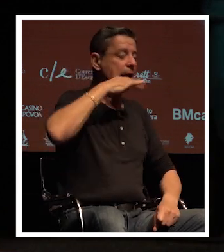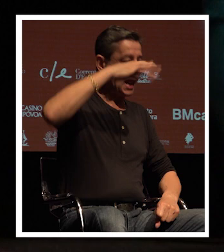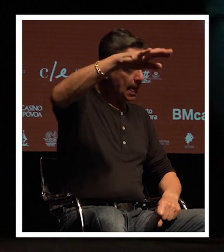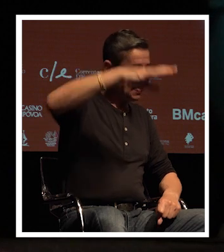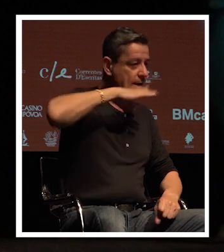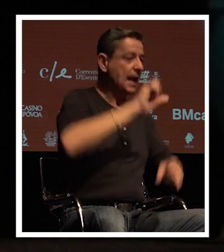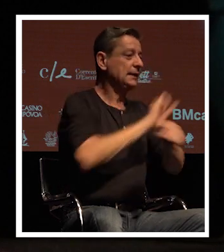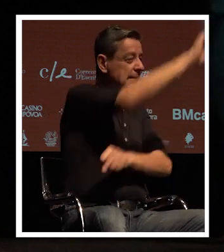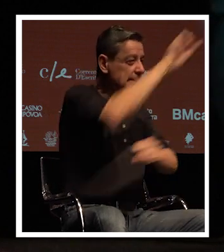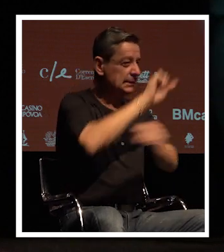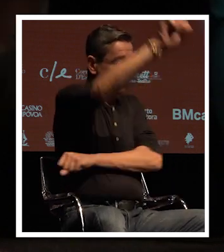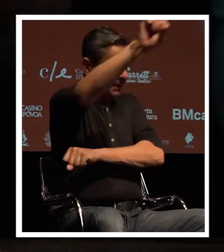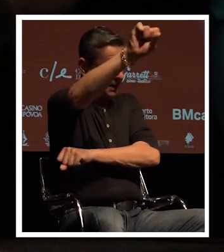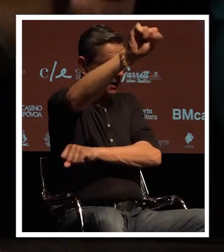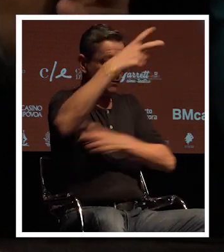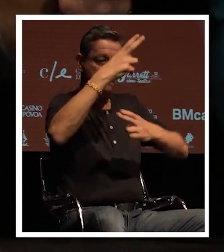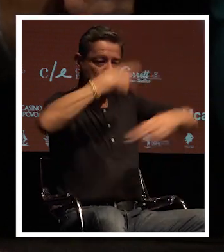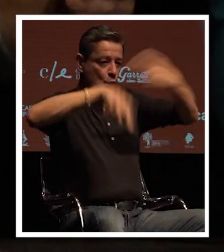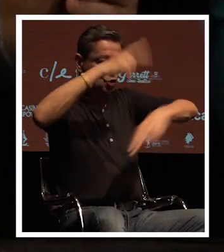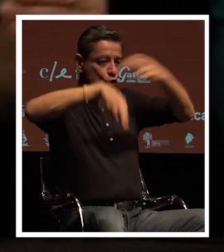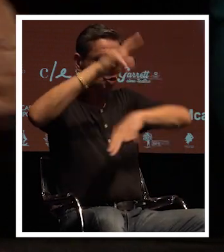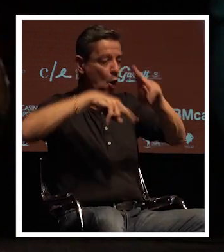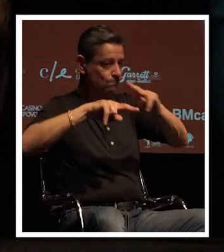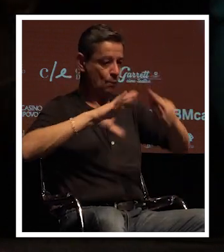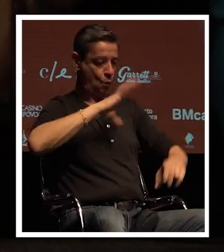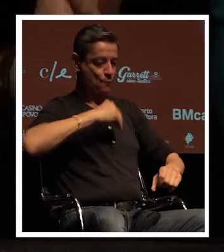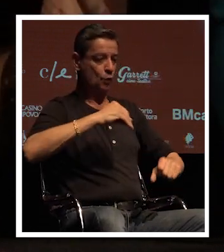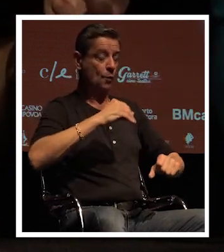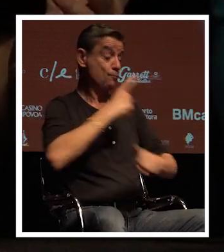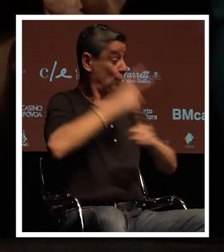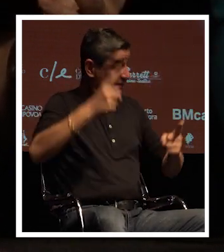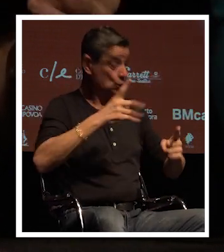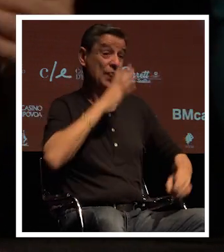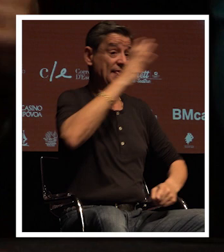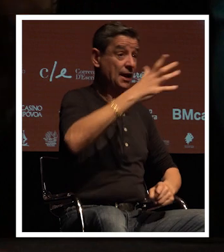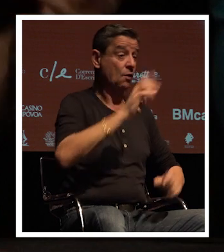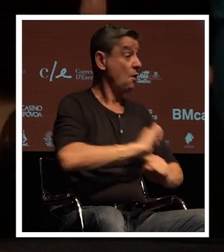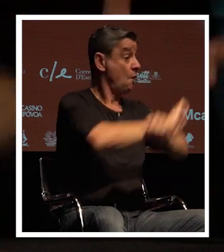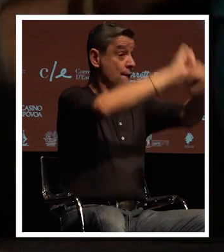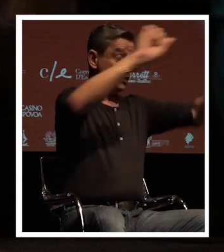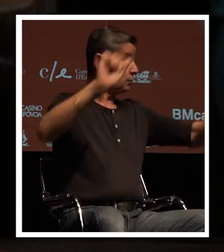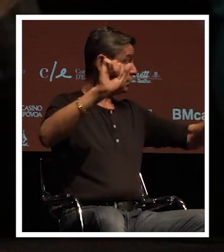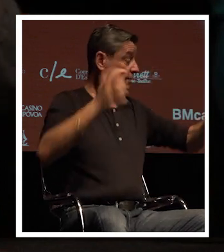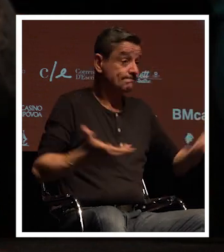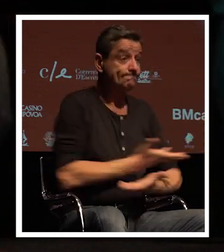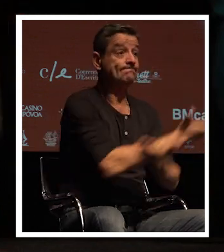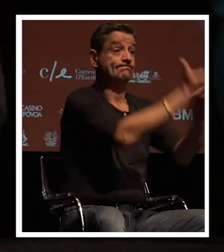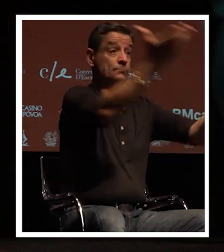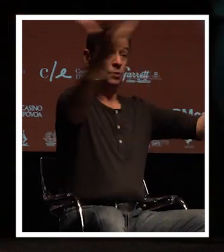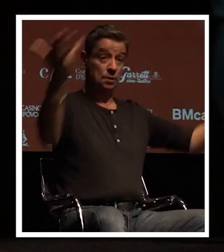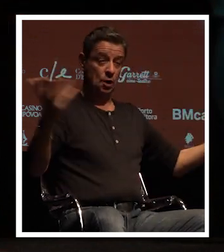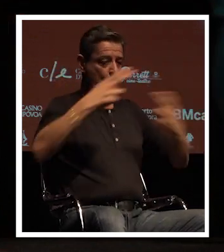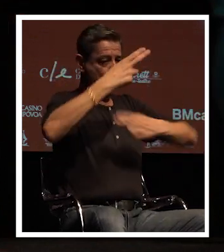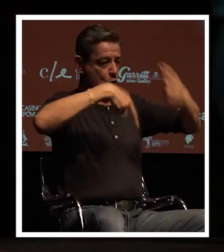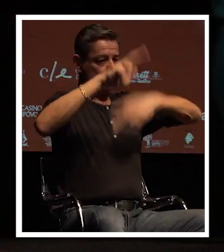tem para a construção do mundo interior do outro portanto é por isso que eu digo que todos vocês fazem parte da esta vocês